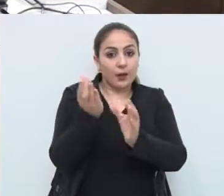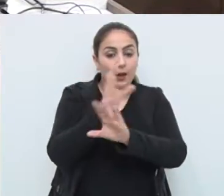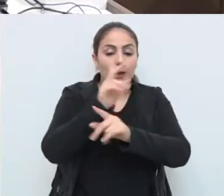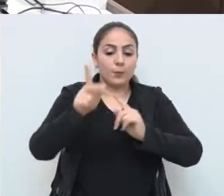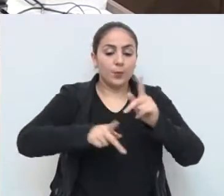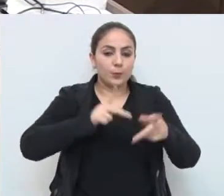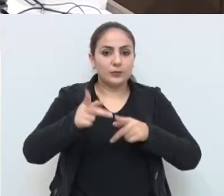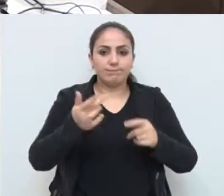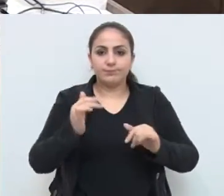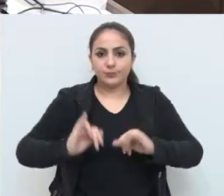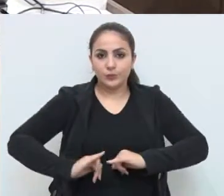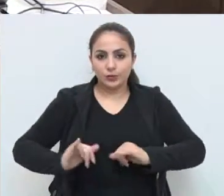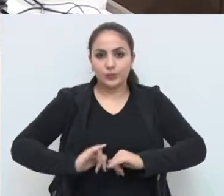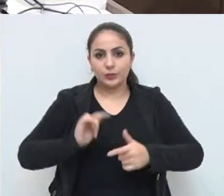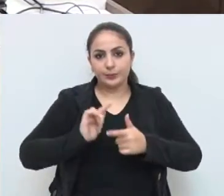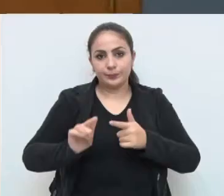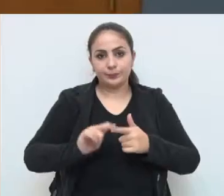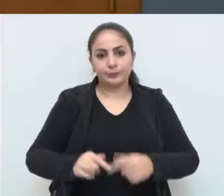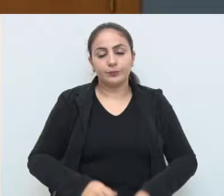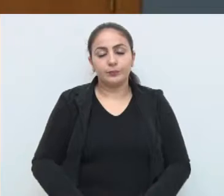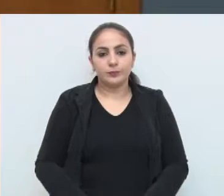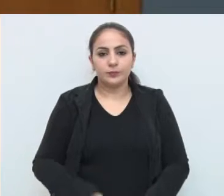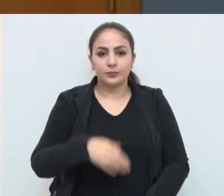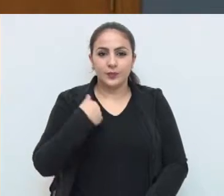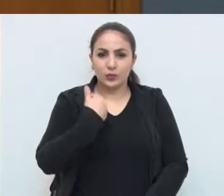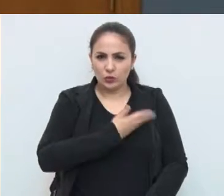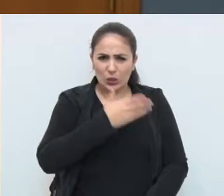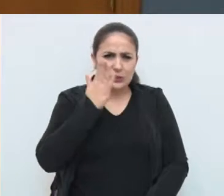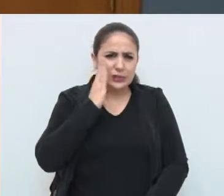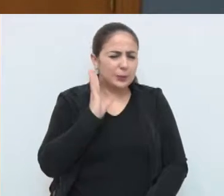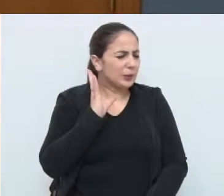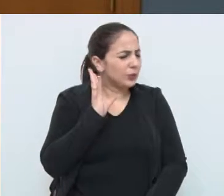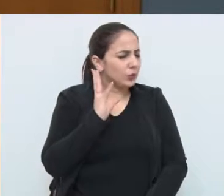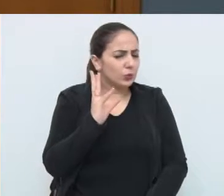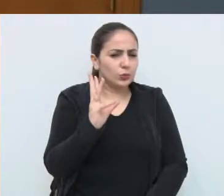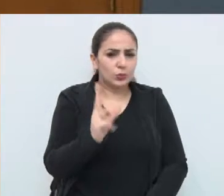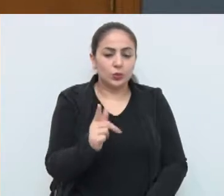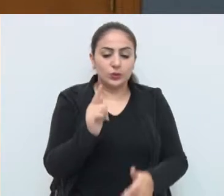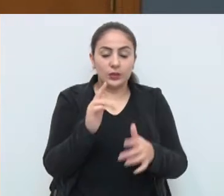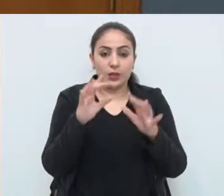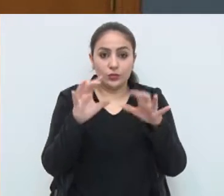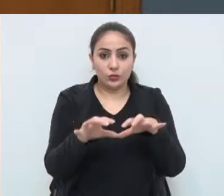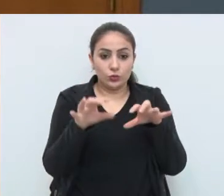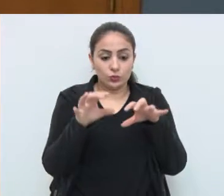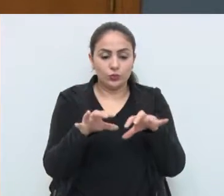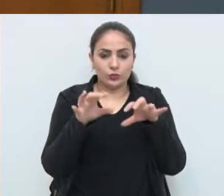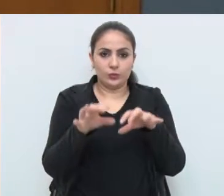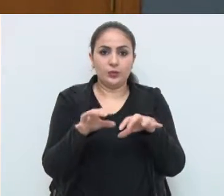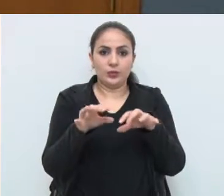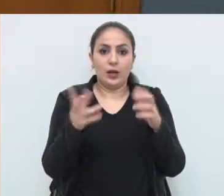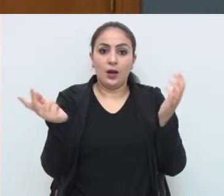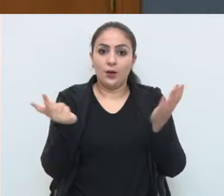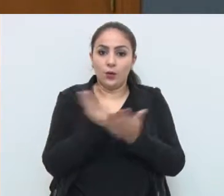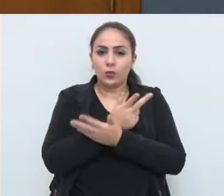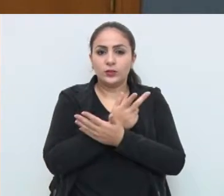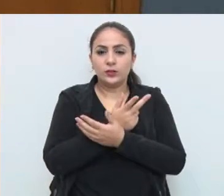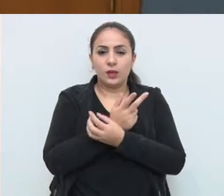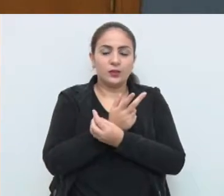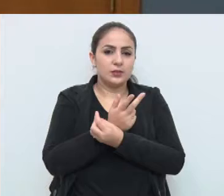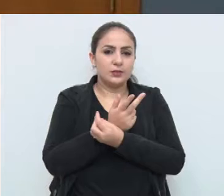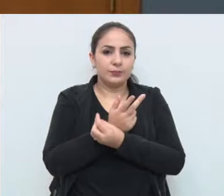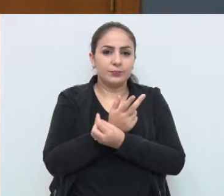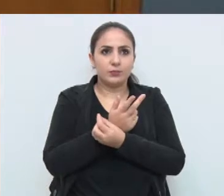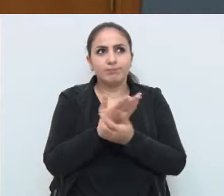população não sofra com os impactos. A gente sabe que toda grande chuva ela ocasiona